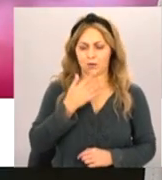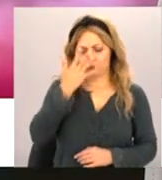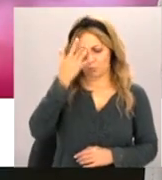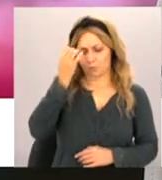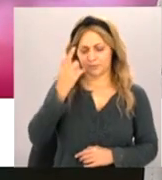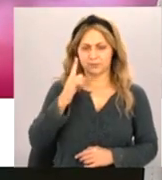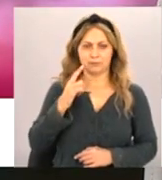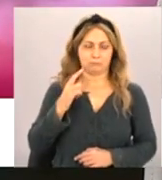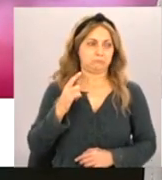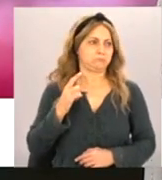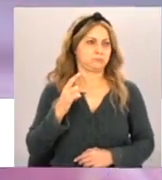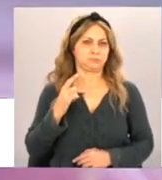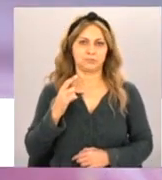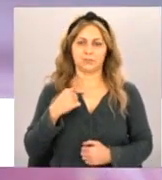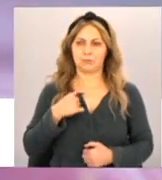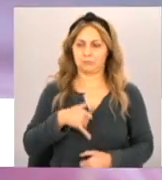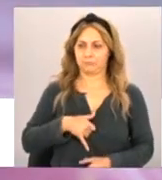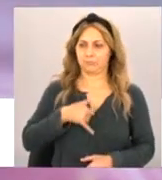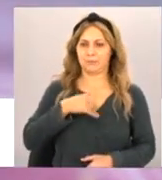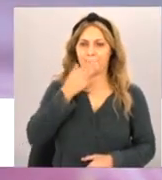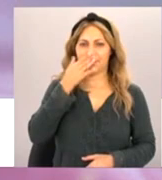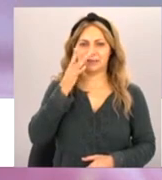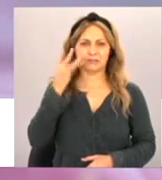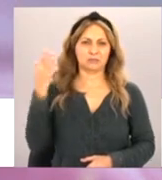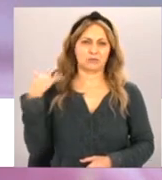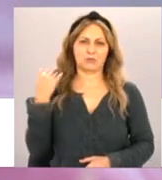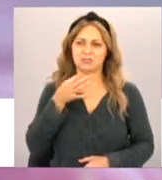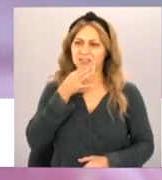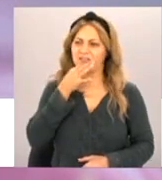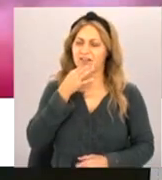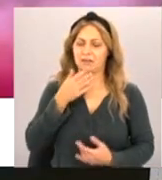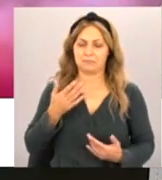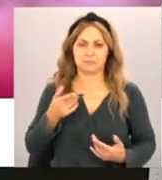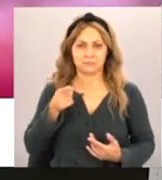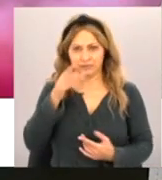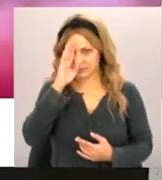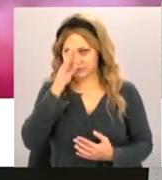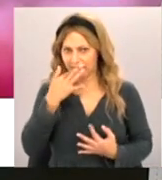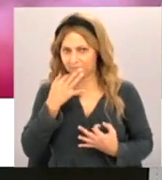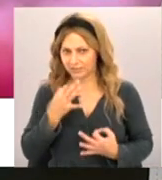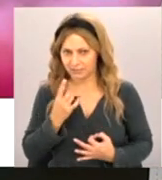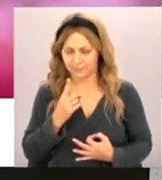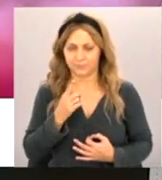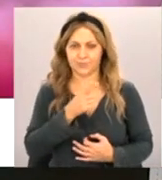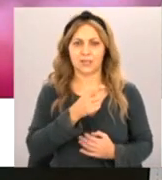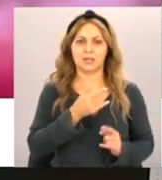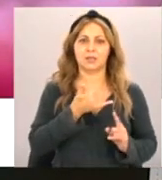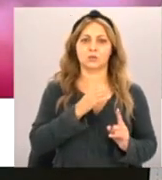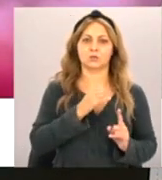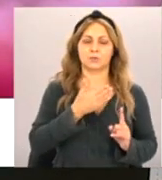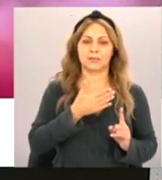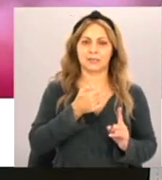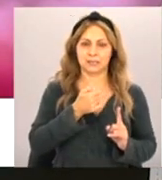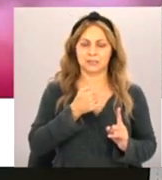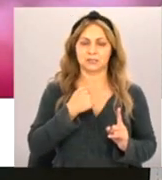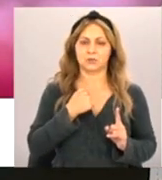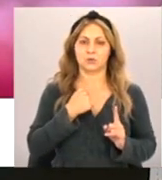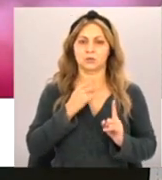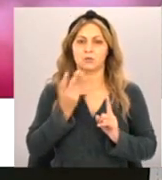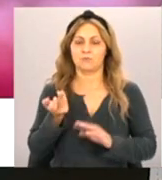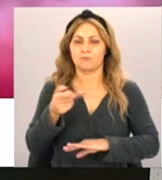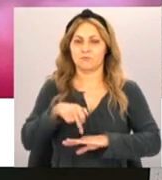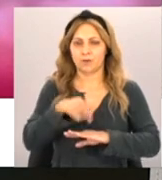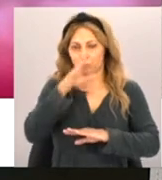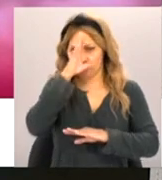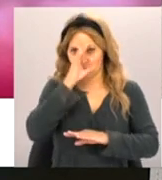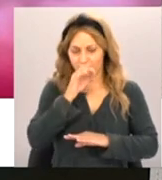António Costa a falar sabe que não é assim em 2015 por exemplo o partido socialista veio eleições com um programa que tinha congelamento das pensões ou